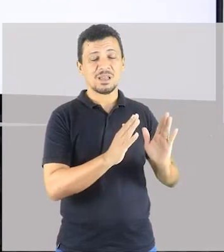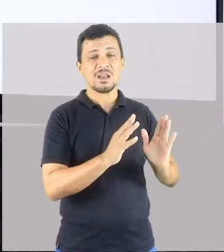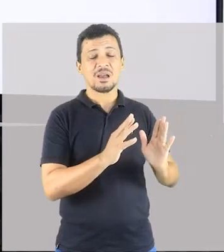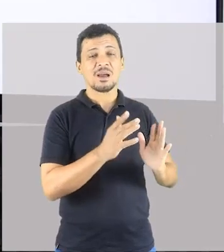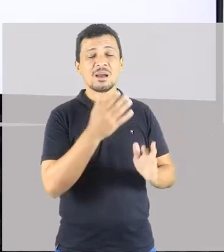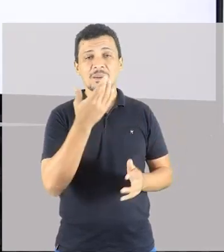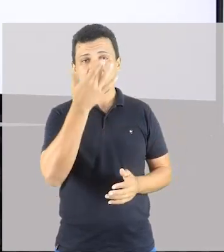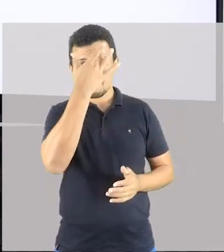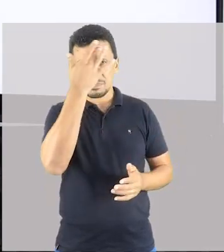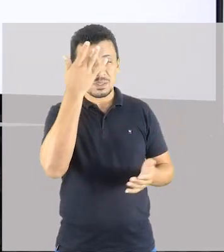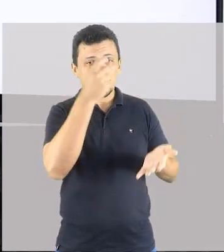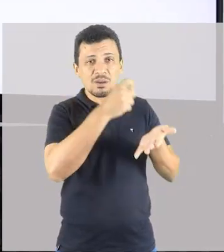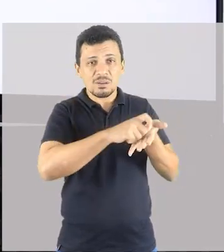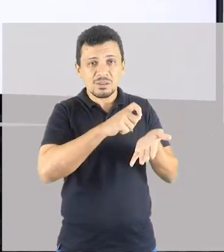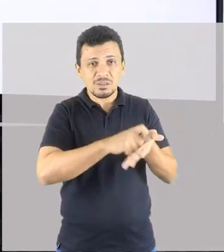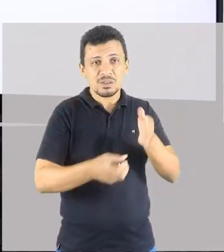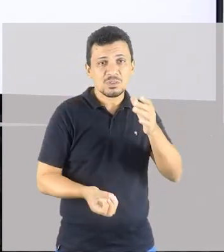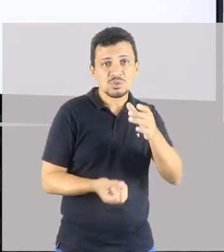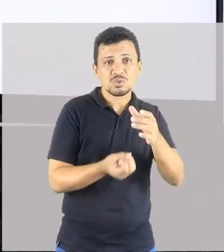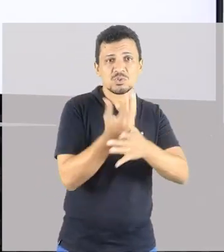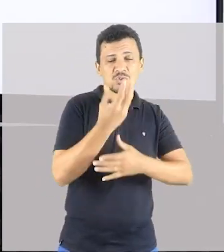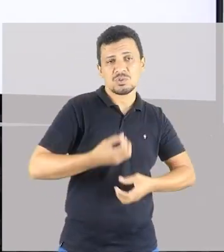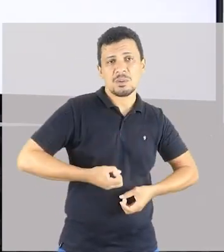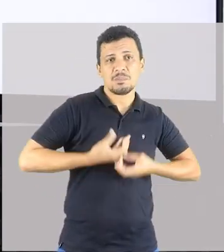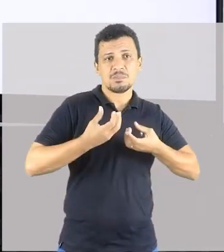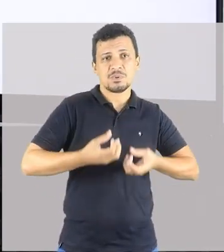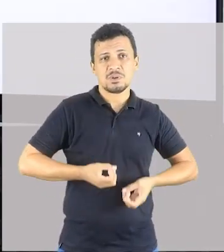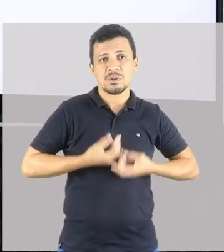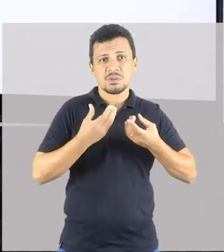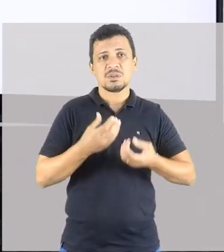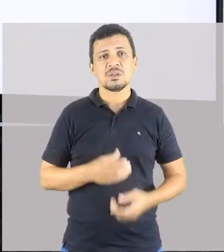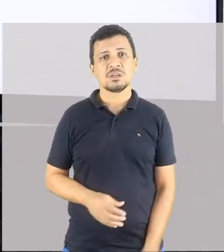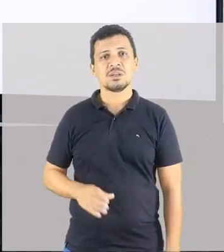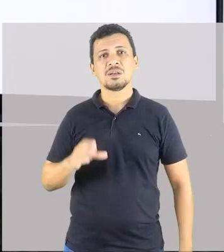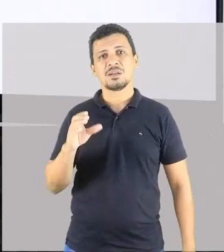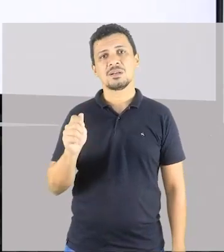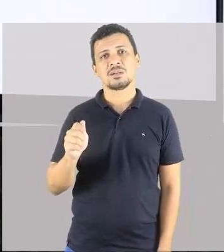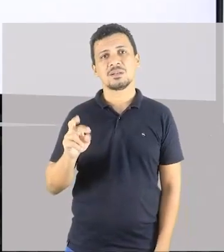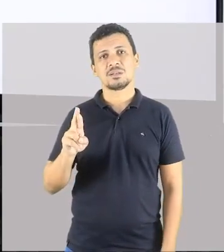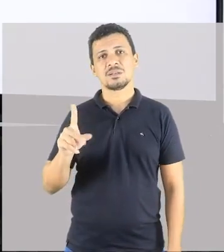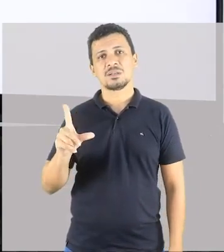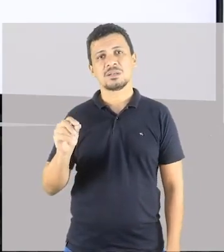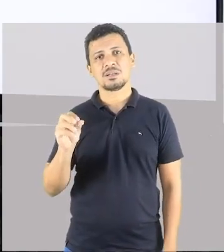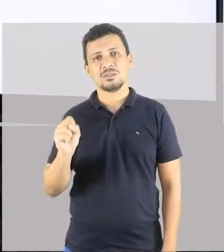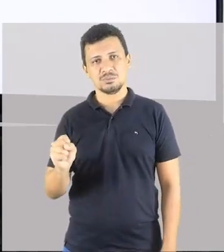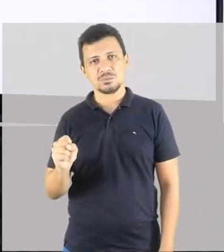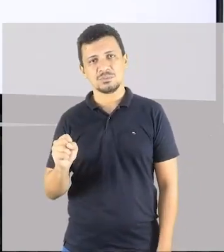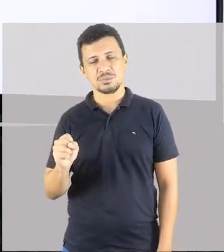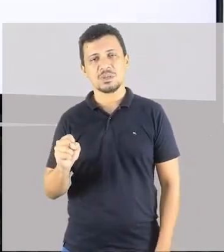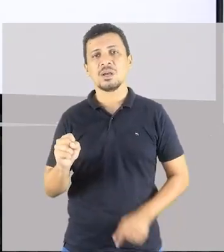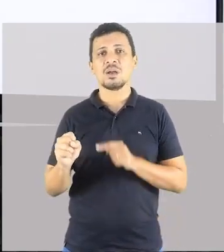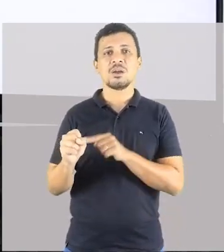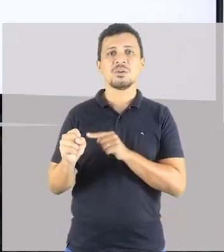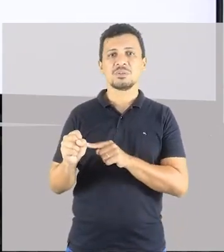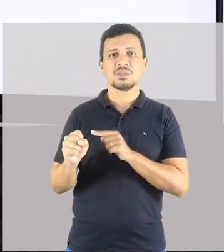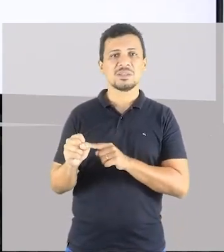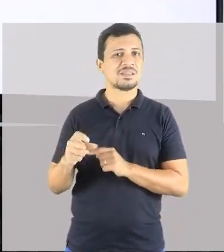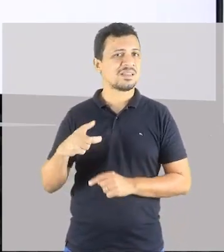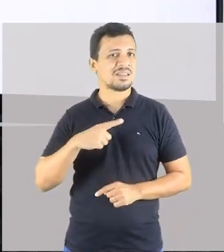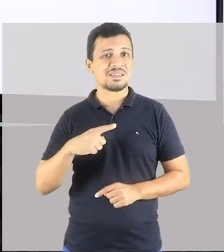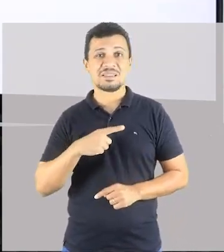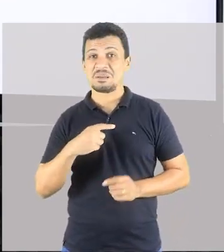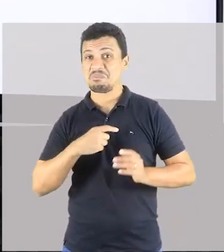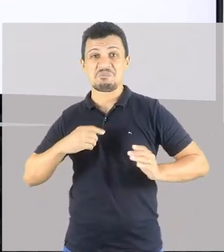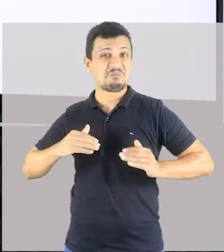autores da primeira fase, e surgem grandes poetas, como o caso de Carlos Drummond de Andrade. Carlos Drummond de Andrade é o